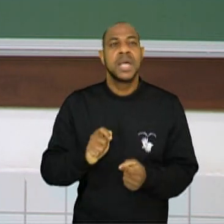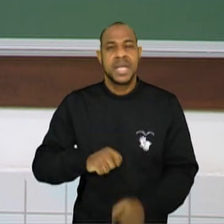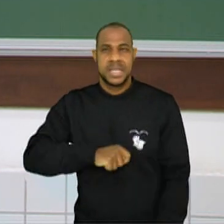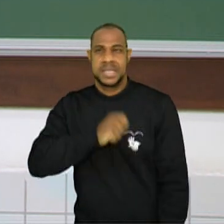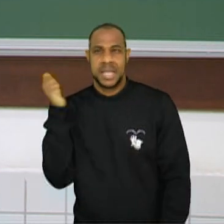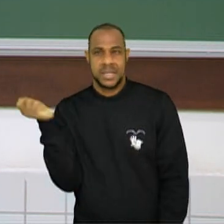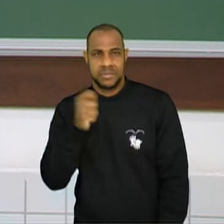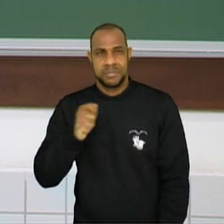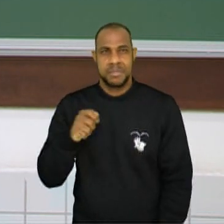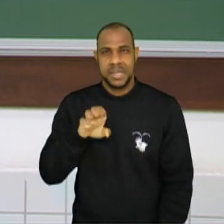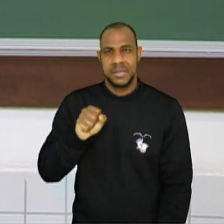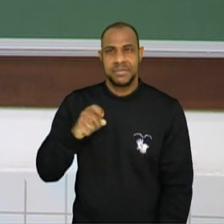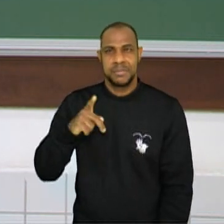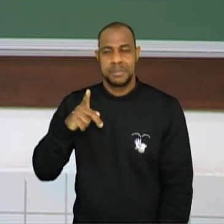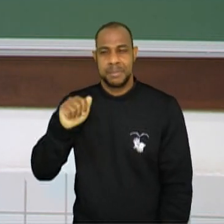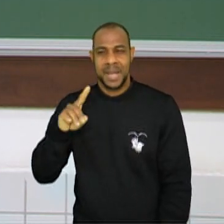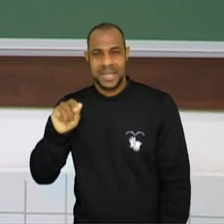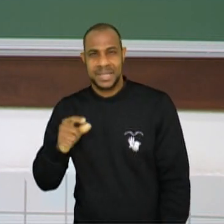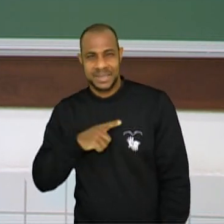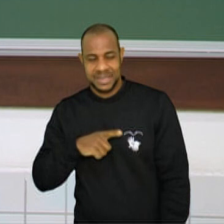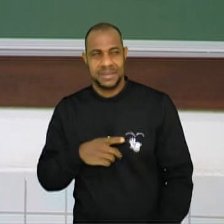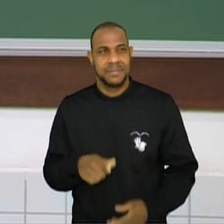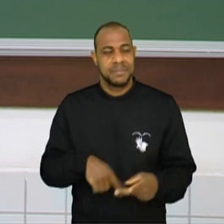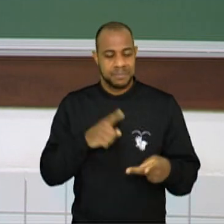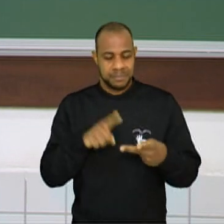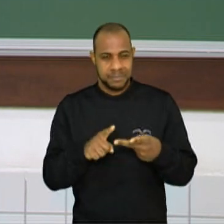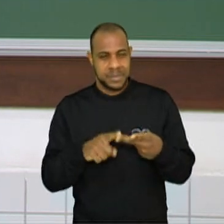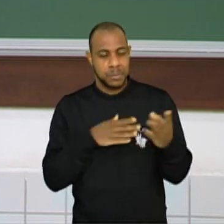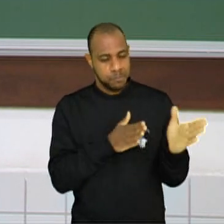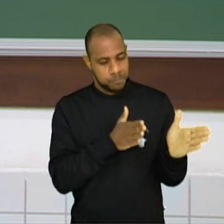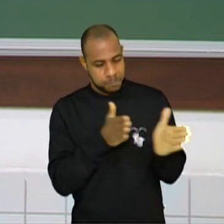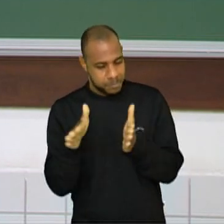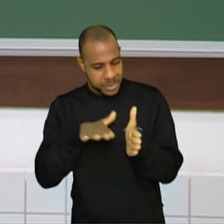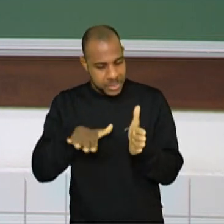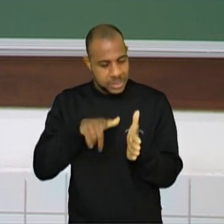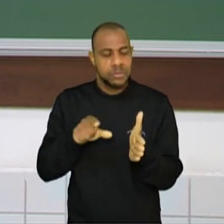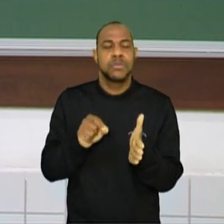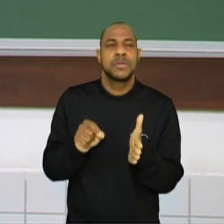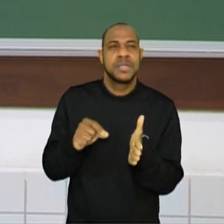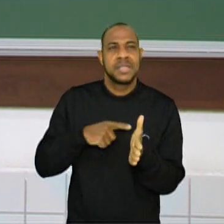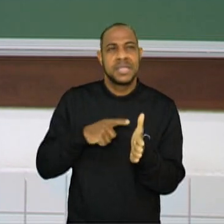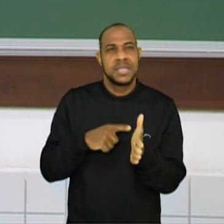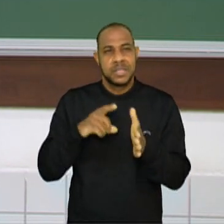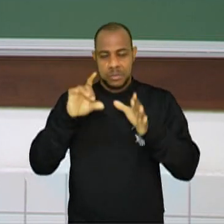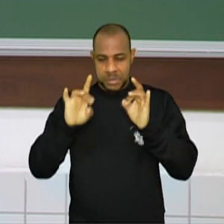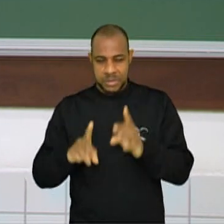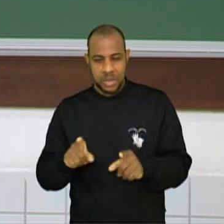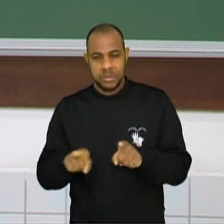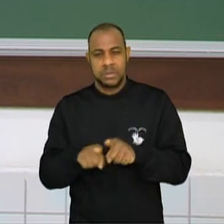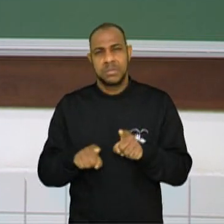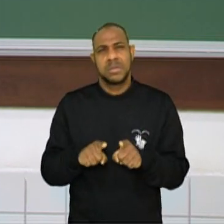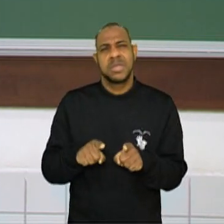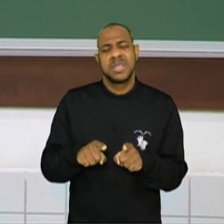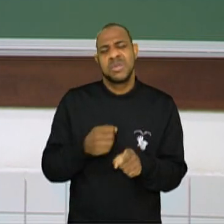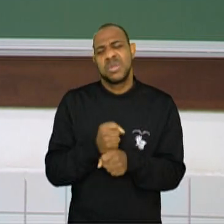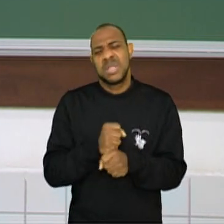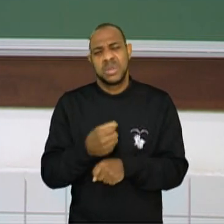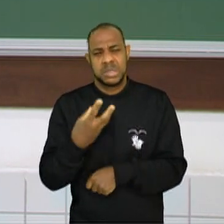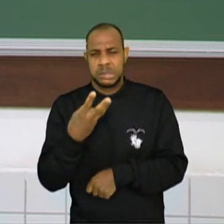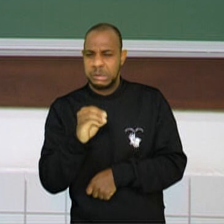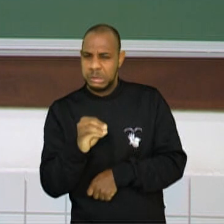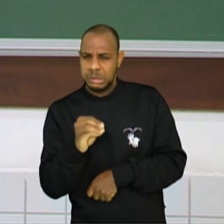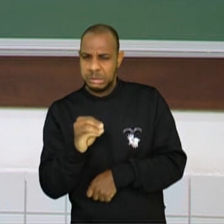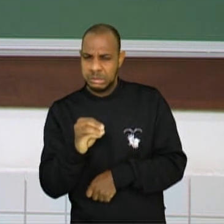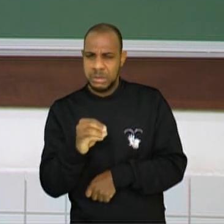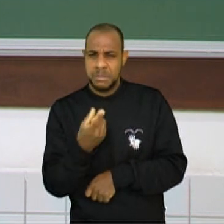O Deodoro, o Floriano. Depois, passamos por um período ali especial até os anos 30, né? É um